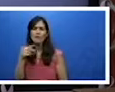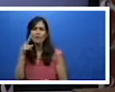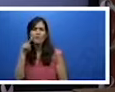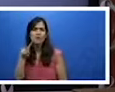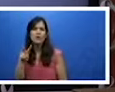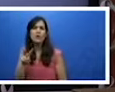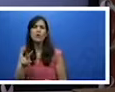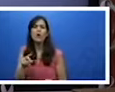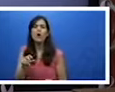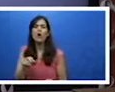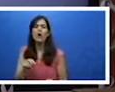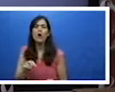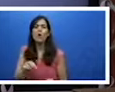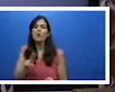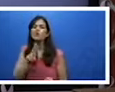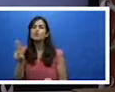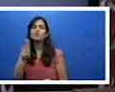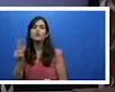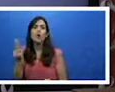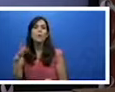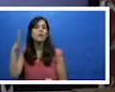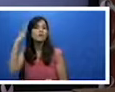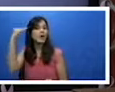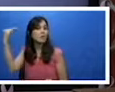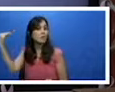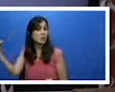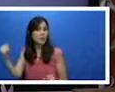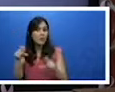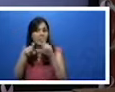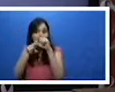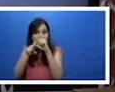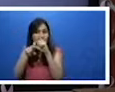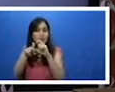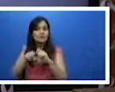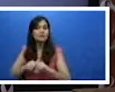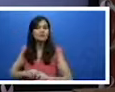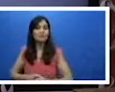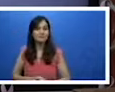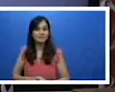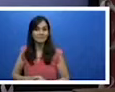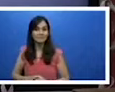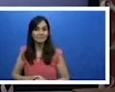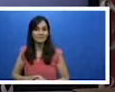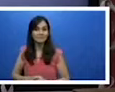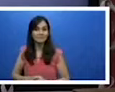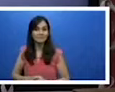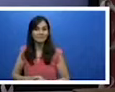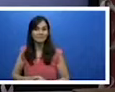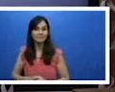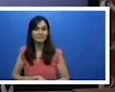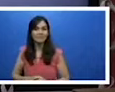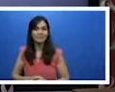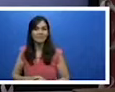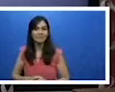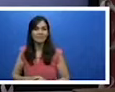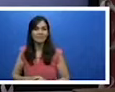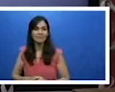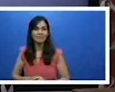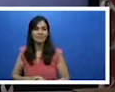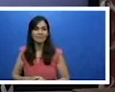ou Hercule Poirot, famosíssimos detetives criados por Conan Doyle e Agatha Christie,